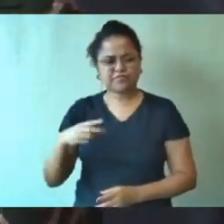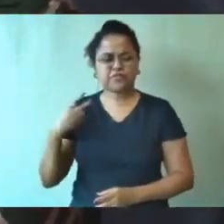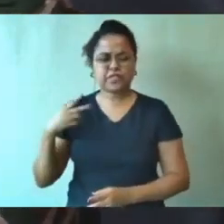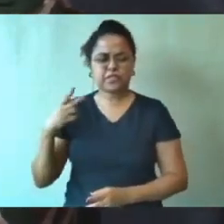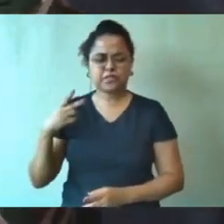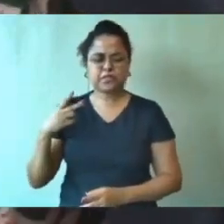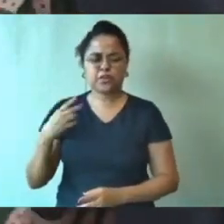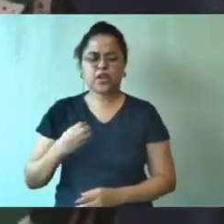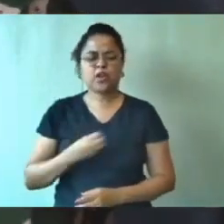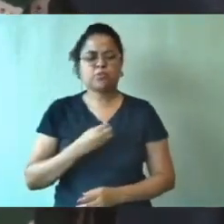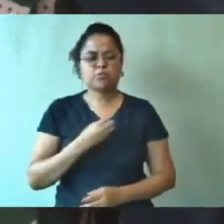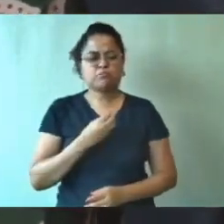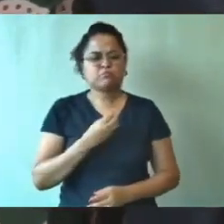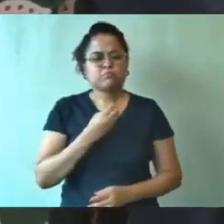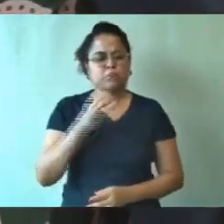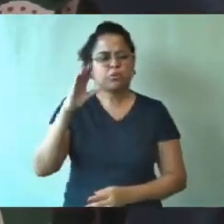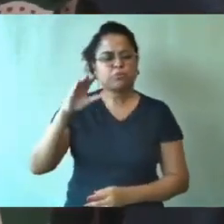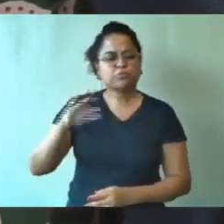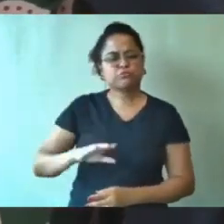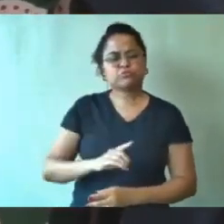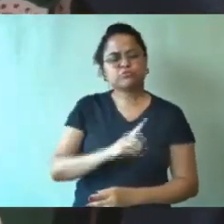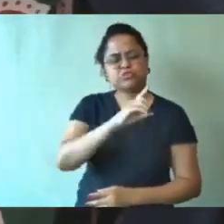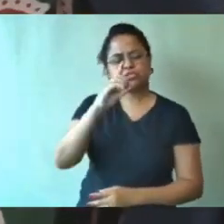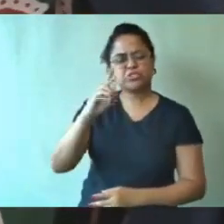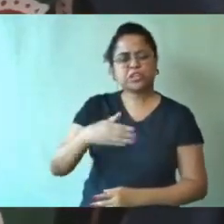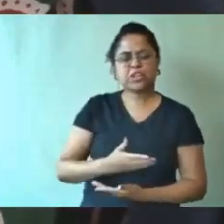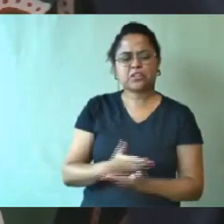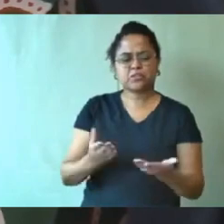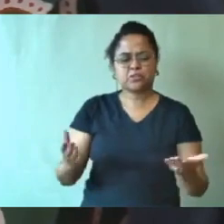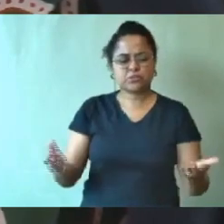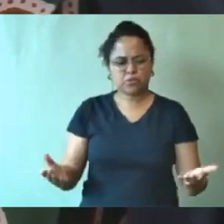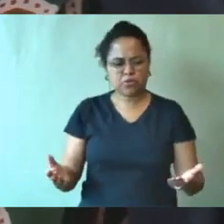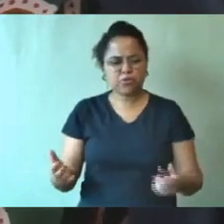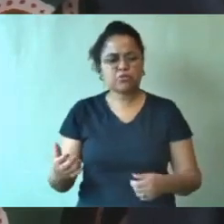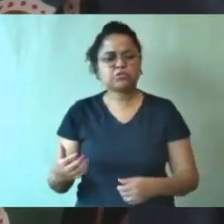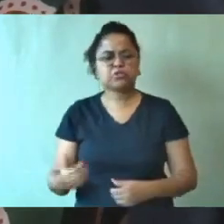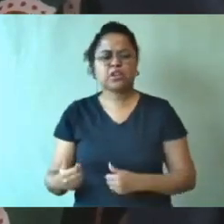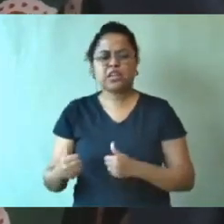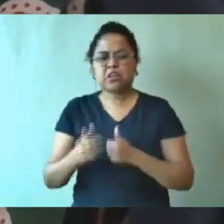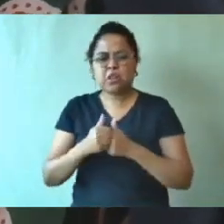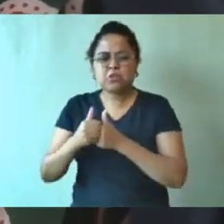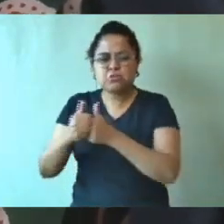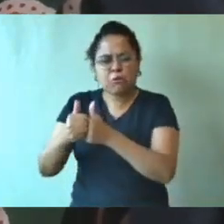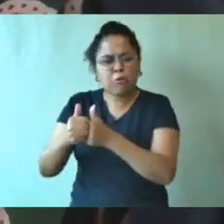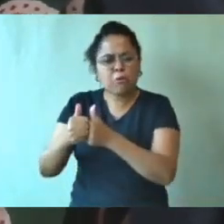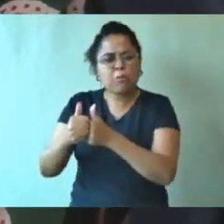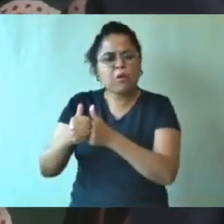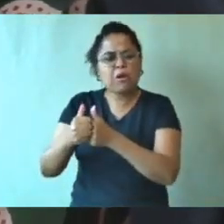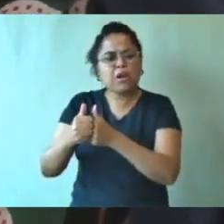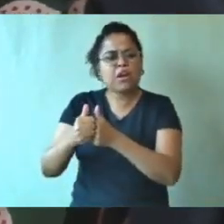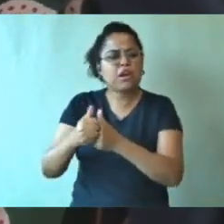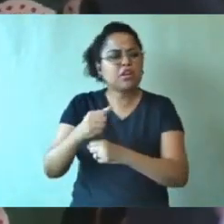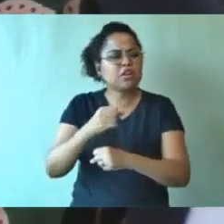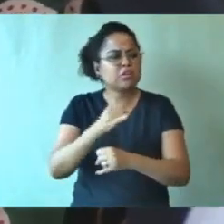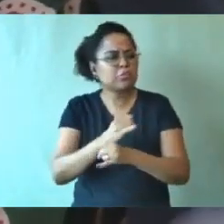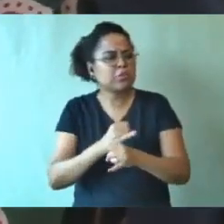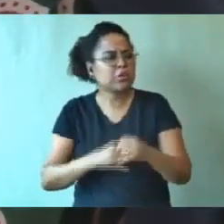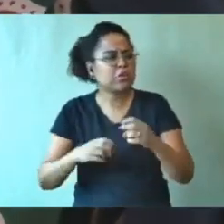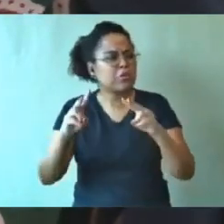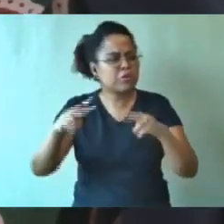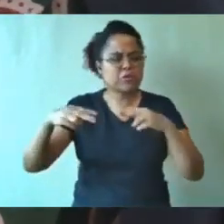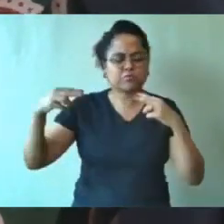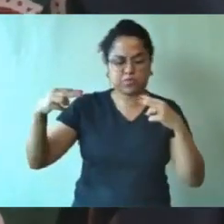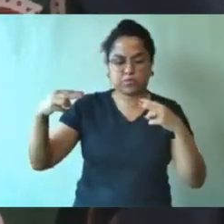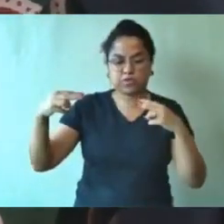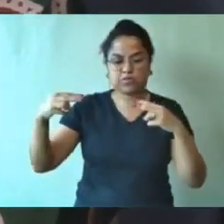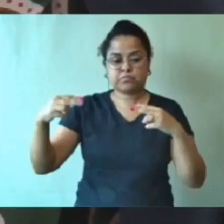dia a todos que estão aqui presentes. Bom dia a todos que estão nos acompanhando, né, de forma remota. Bom dia, senhor Rubens Lessa. Bom dia, doutor